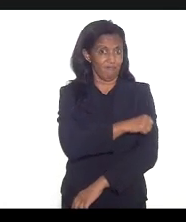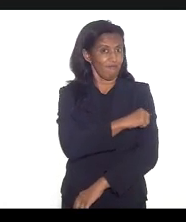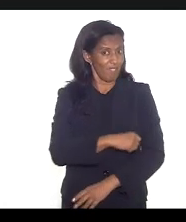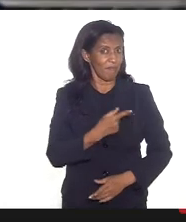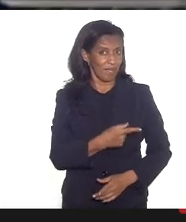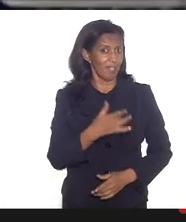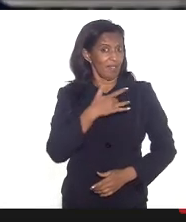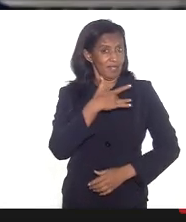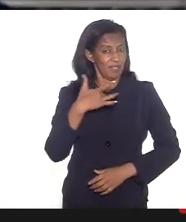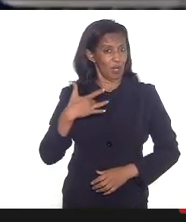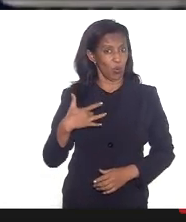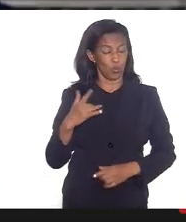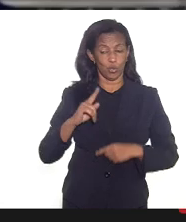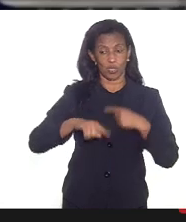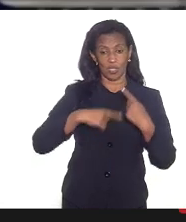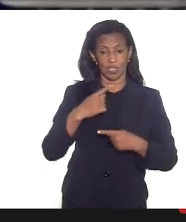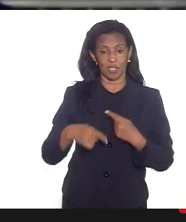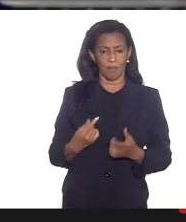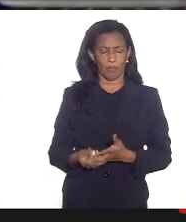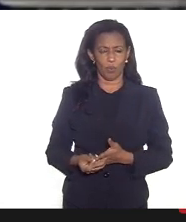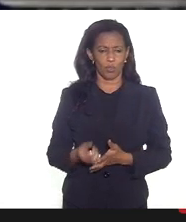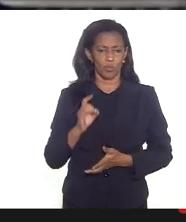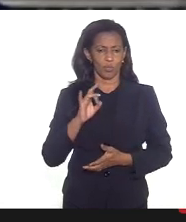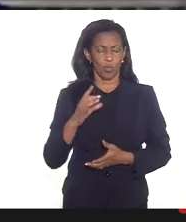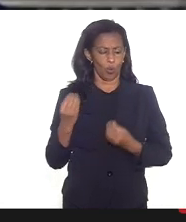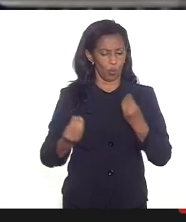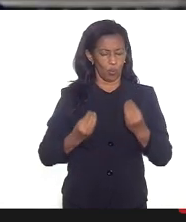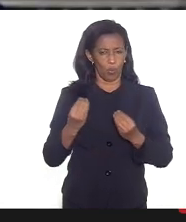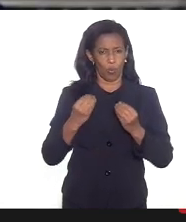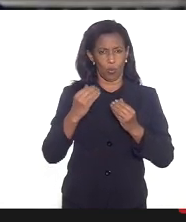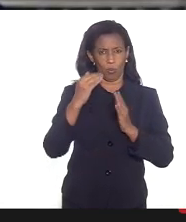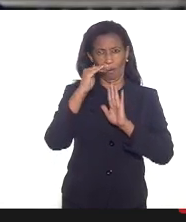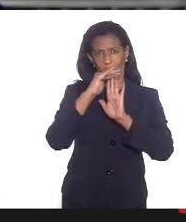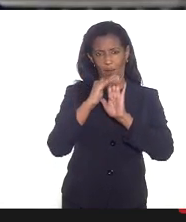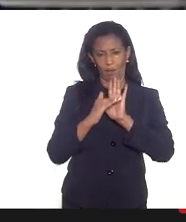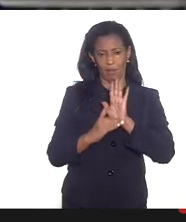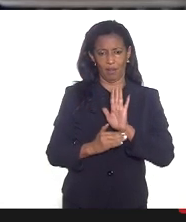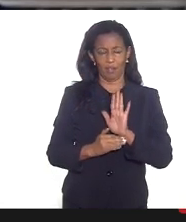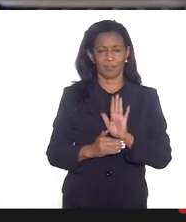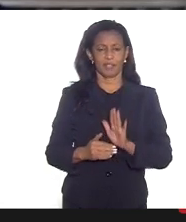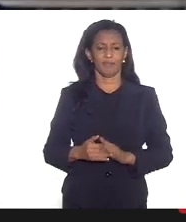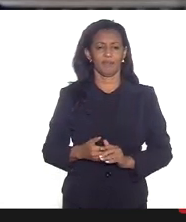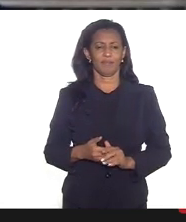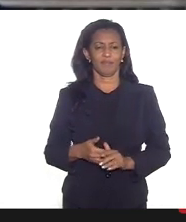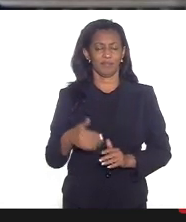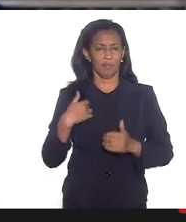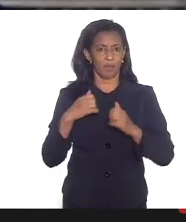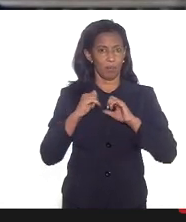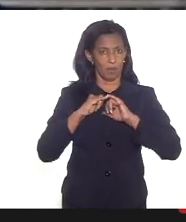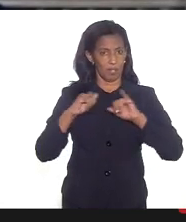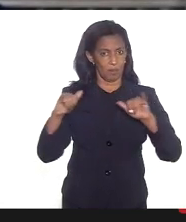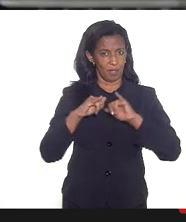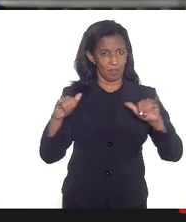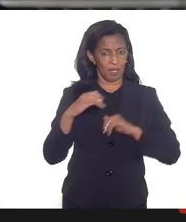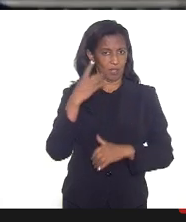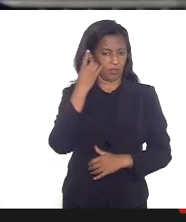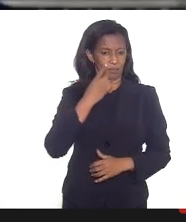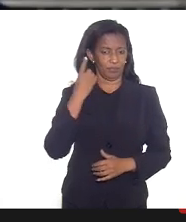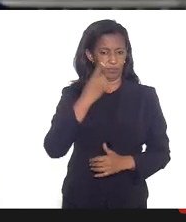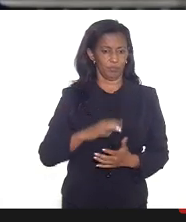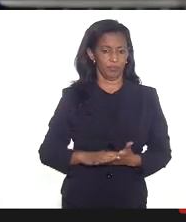área da saúde e depois só como uma Norma aqui de procedimento estabelecido eu mandei mensagem para os deputados